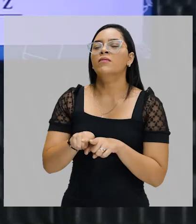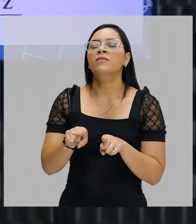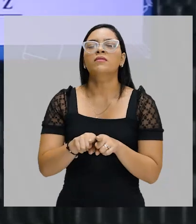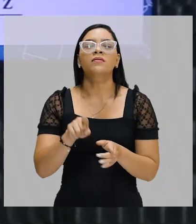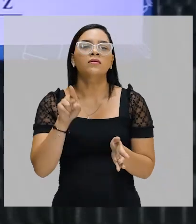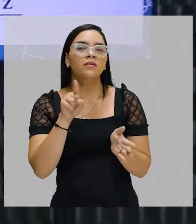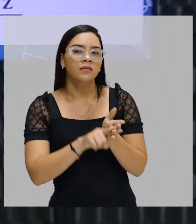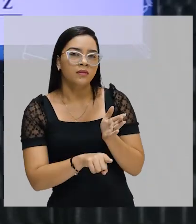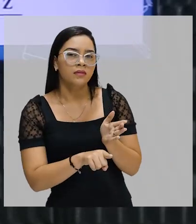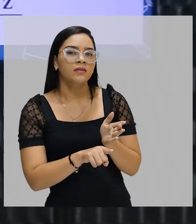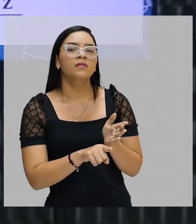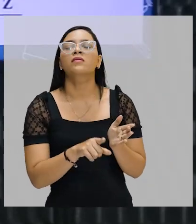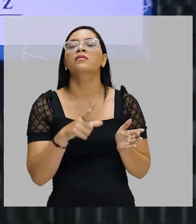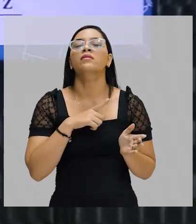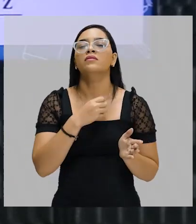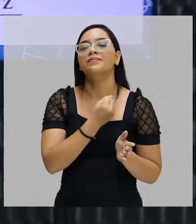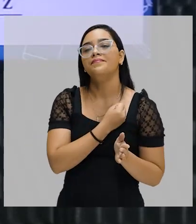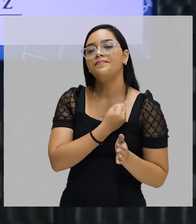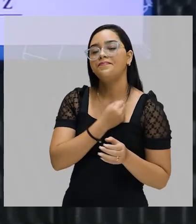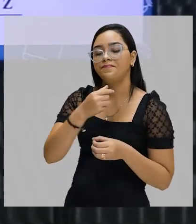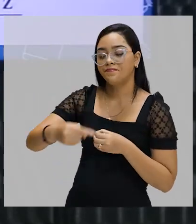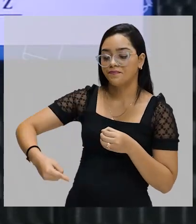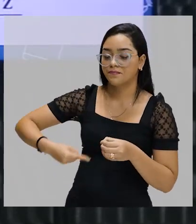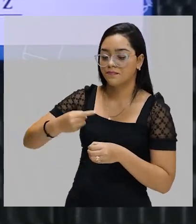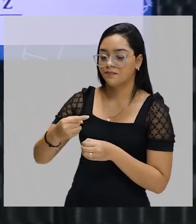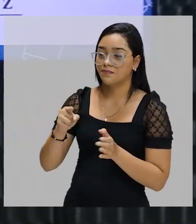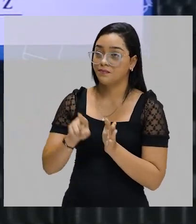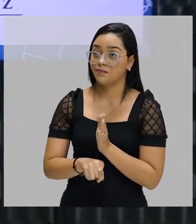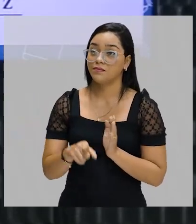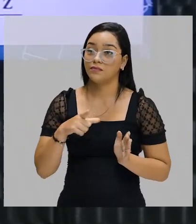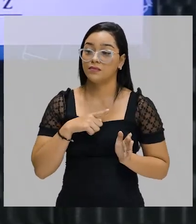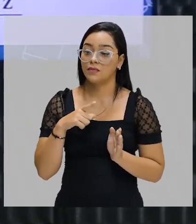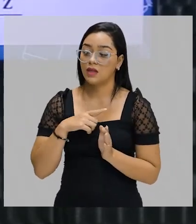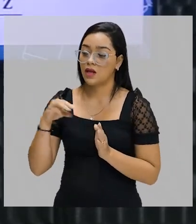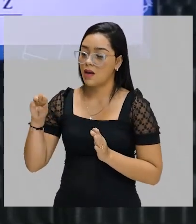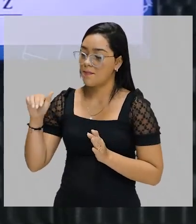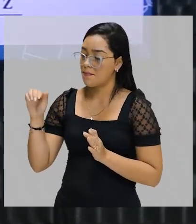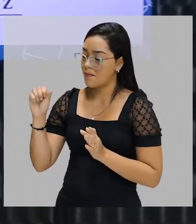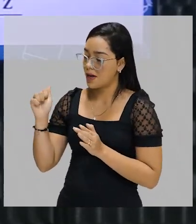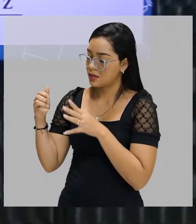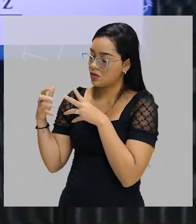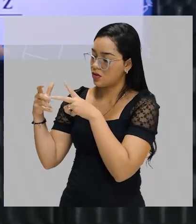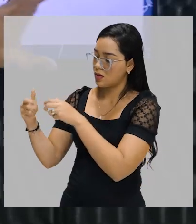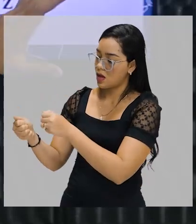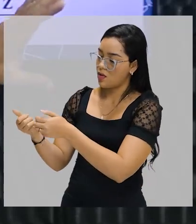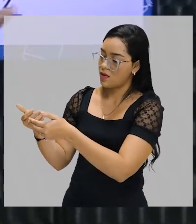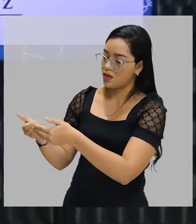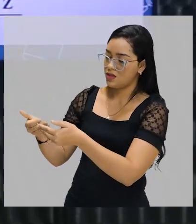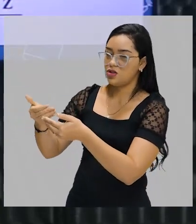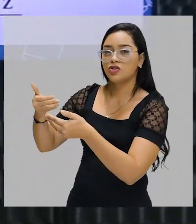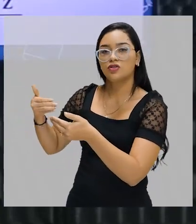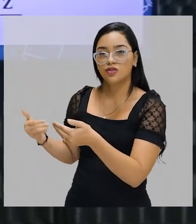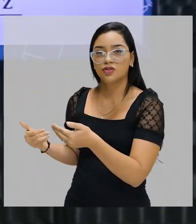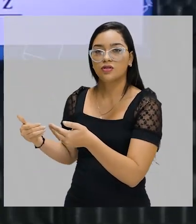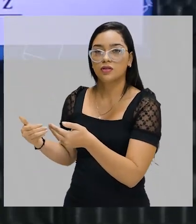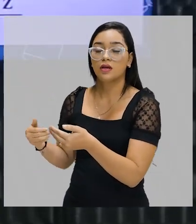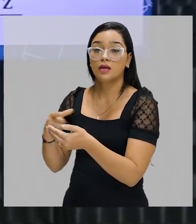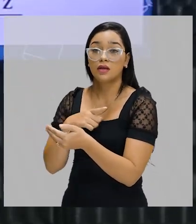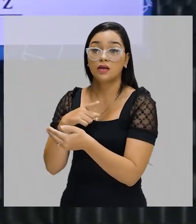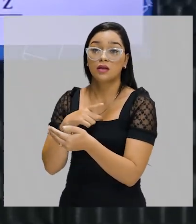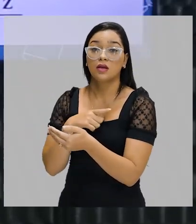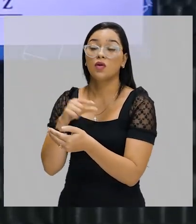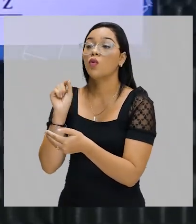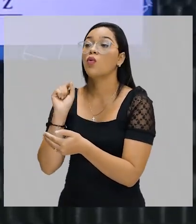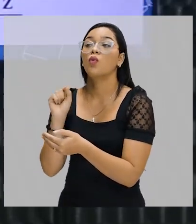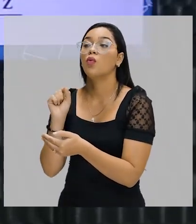subtrair do número atômico. Ou seja, eu pego a massa total e retiro desta massa